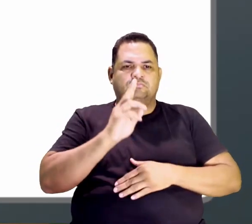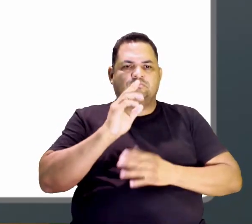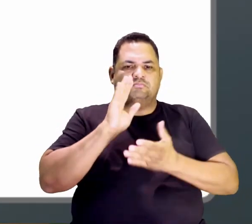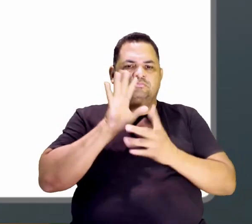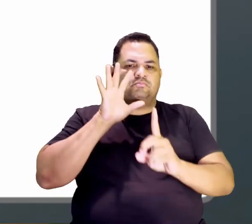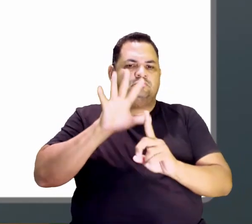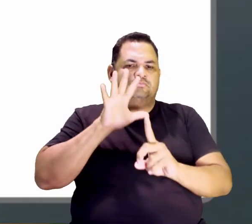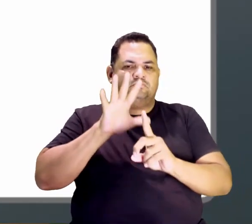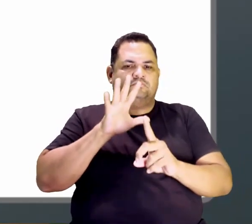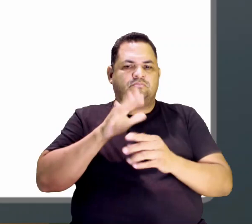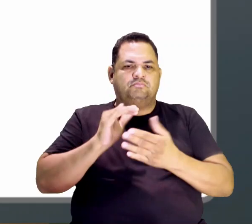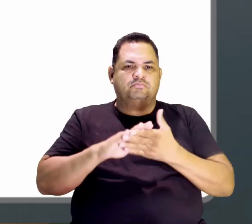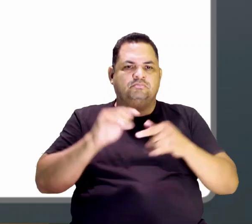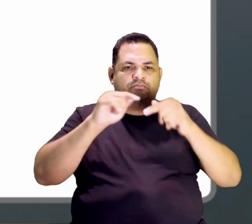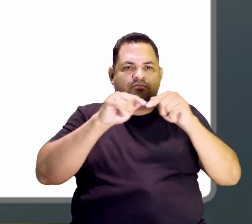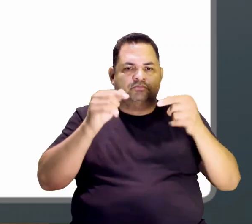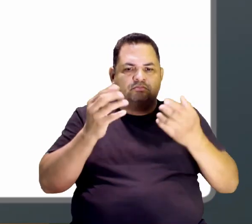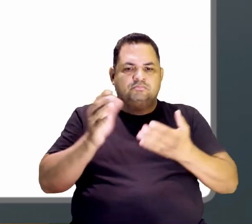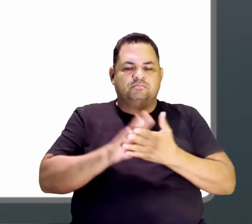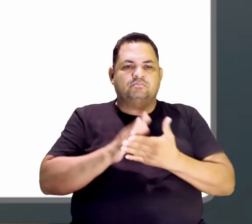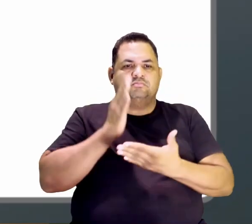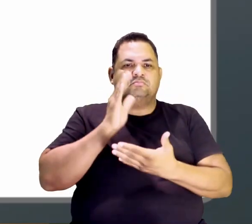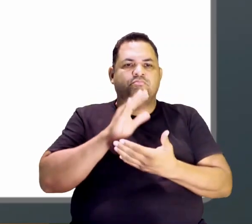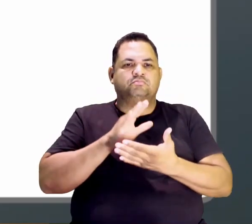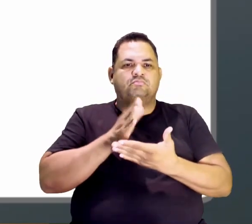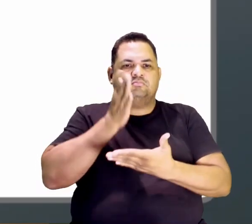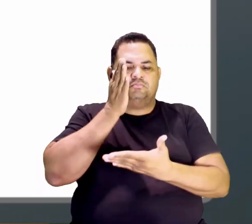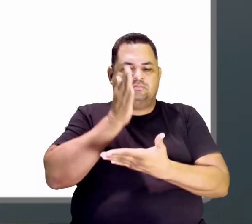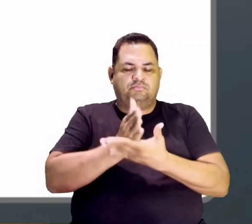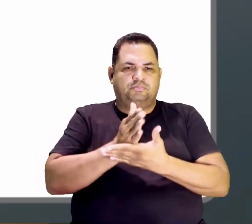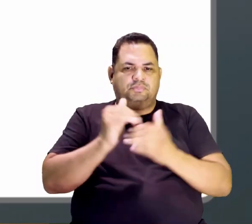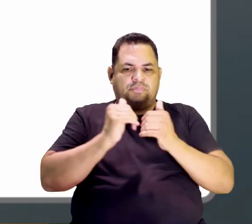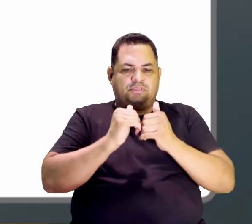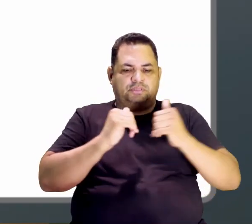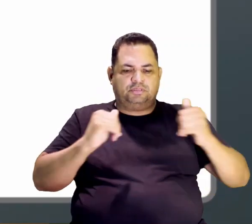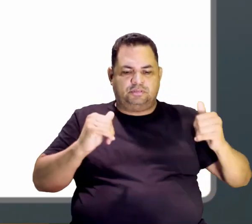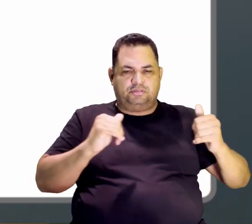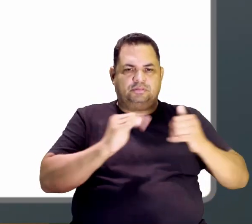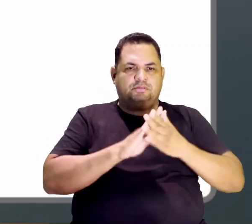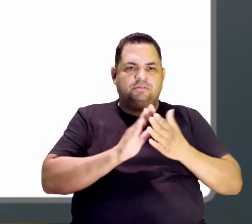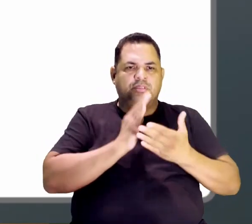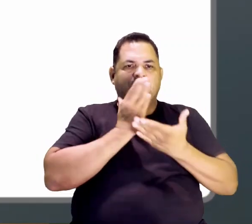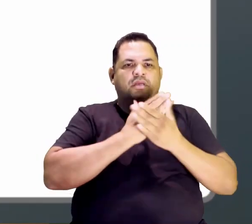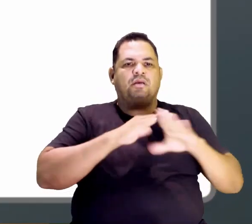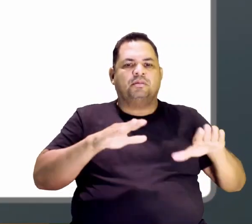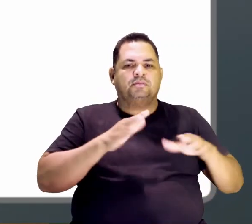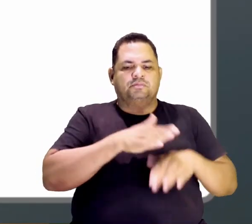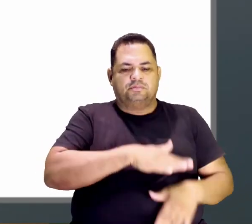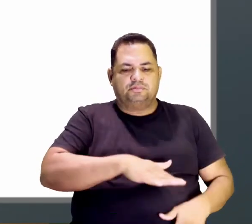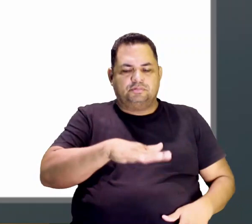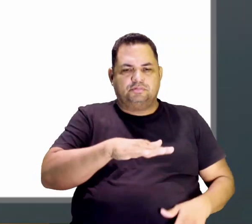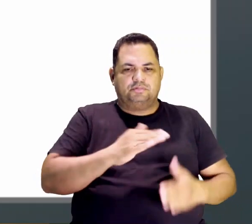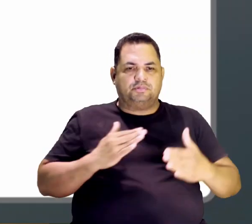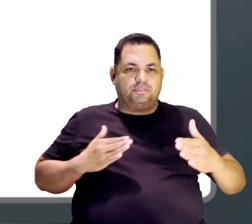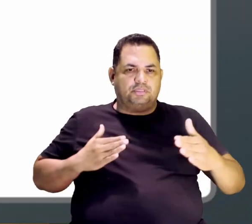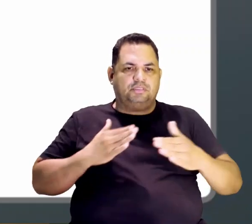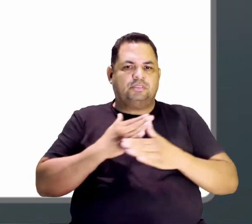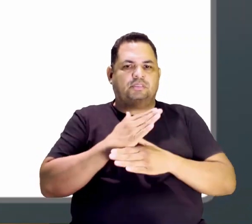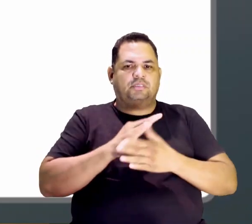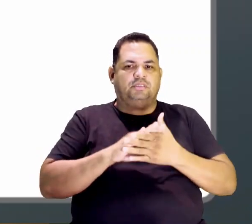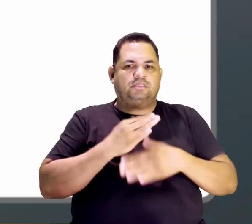nessa demarcação e nesse intervalo entre o término da infância, né, e a entrada na vida adulta. Então a gente